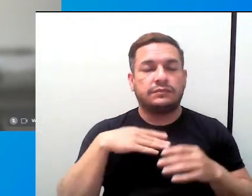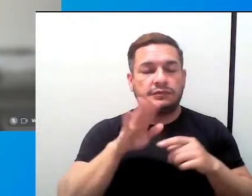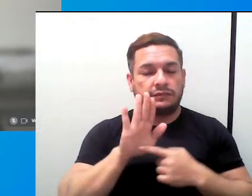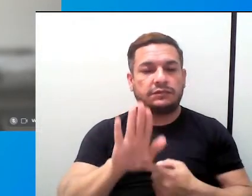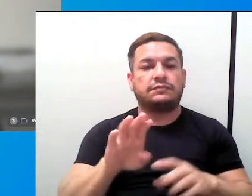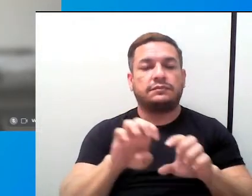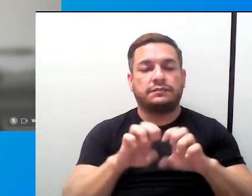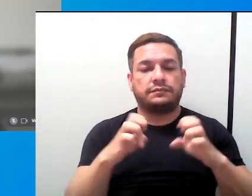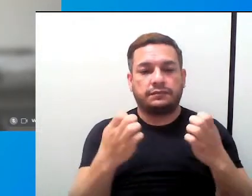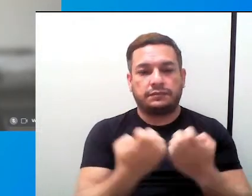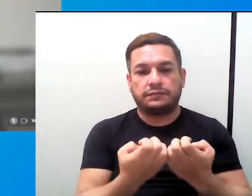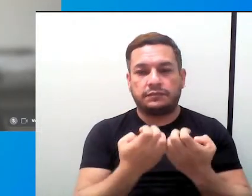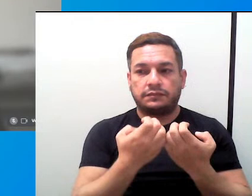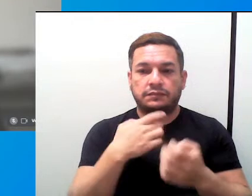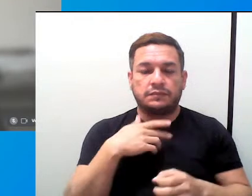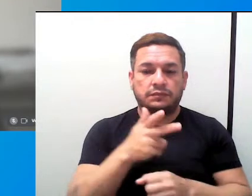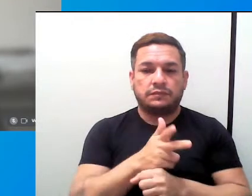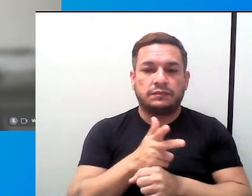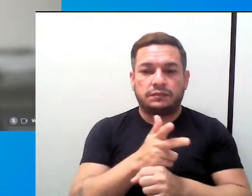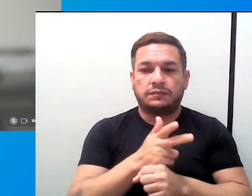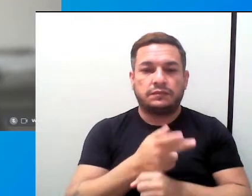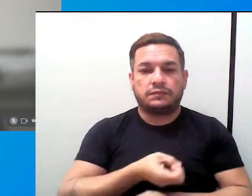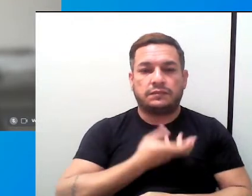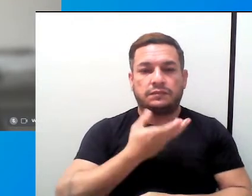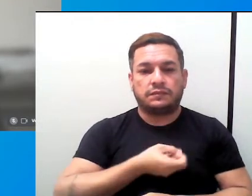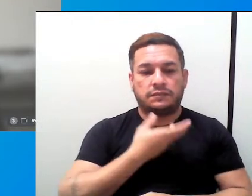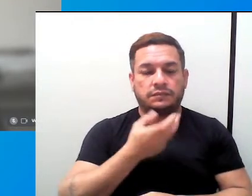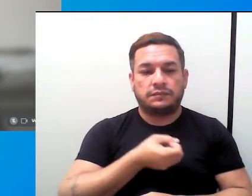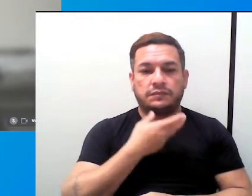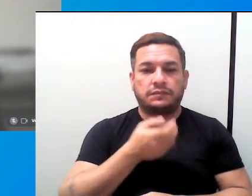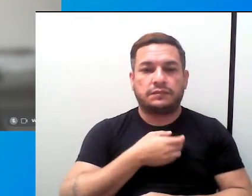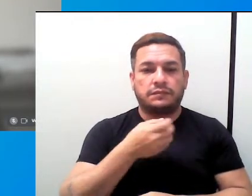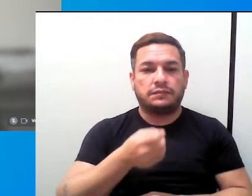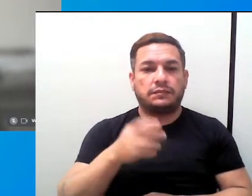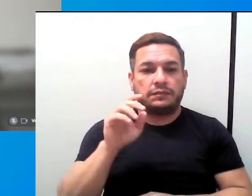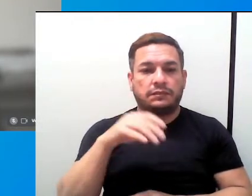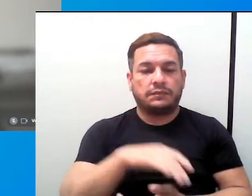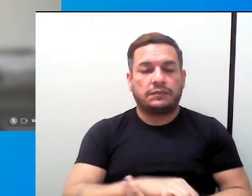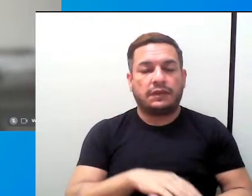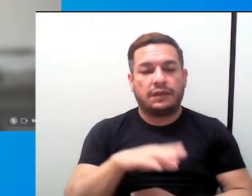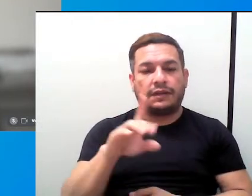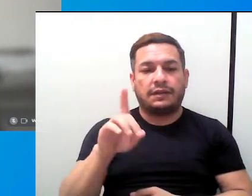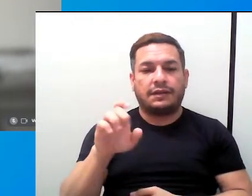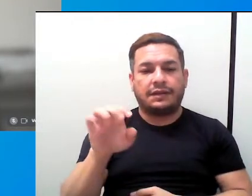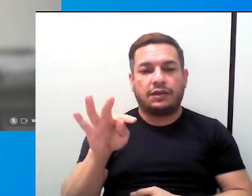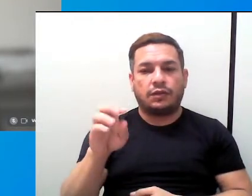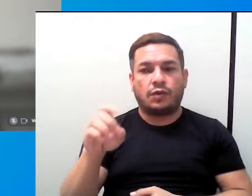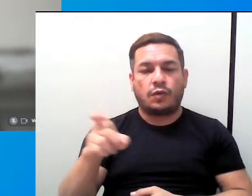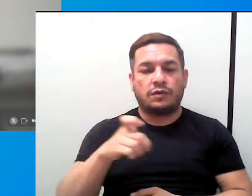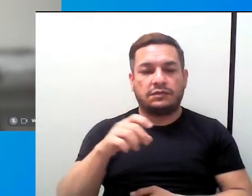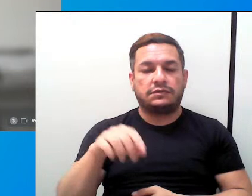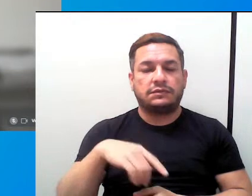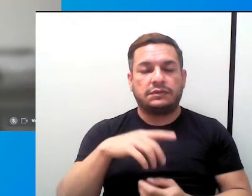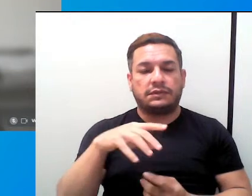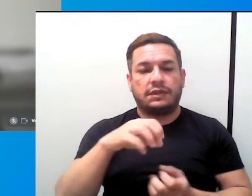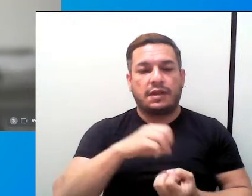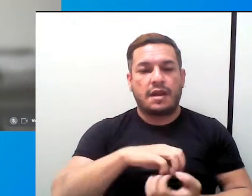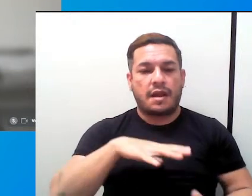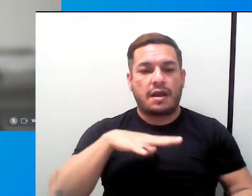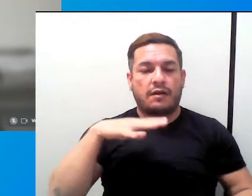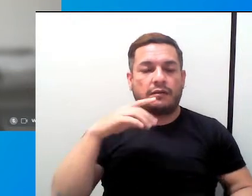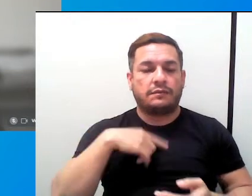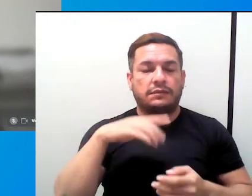evento, um vídeo declamando a poesia intitulada Detox da Alma. A Cecília Ugaldi,